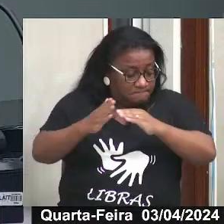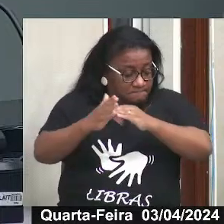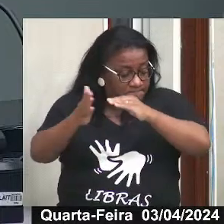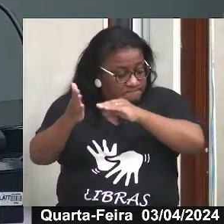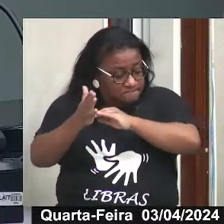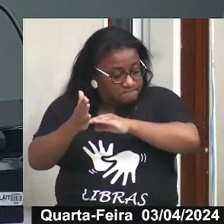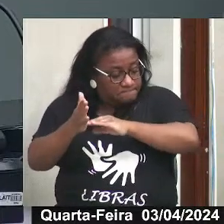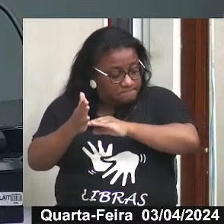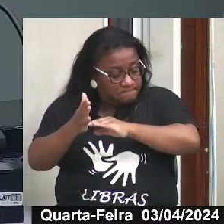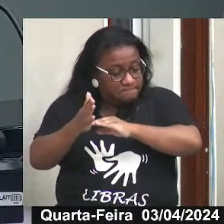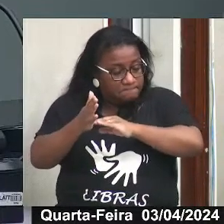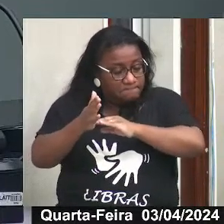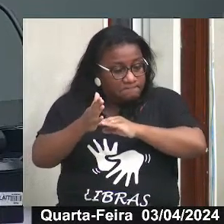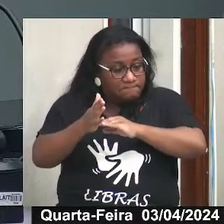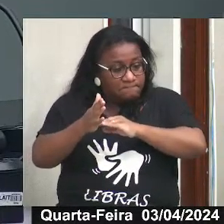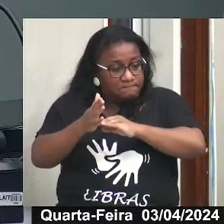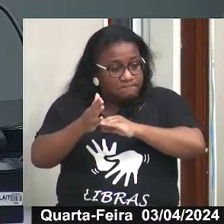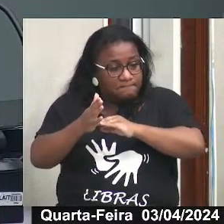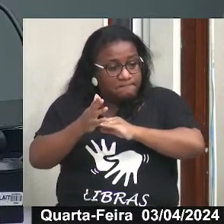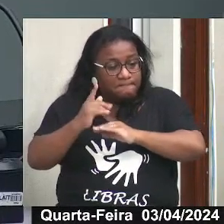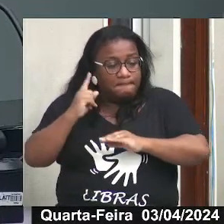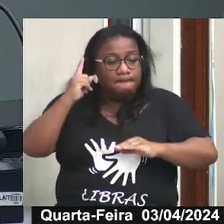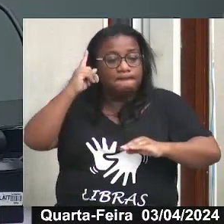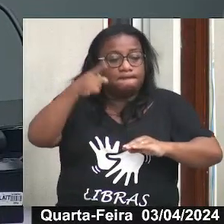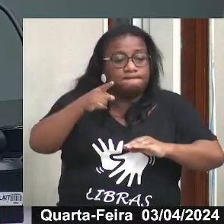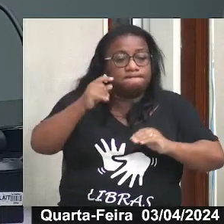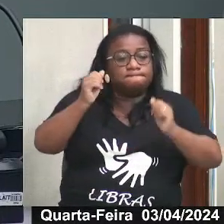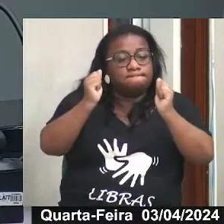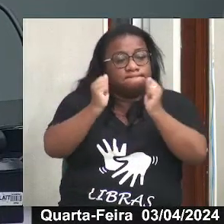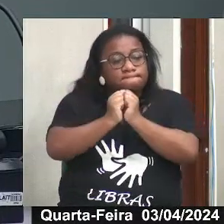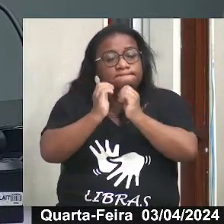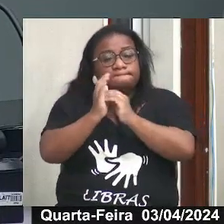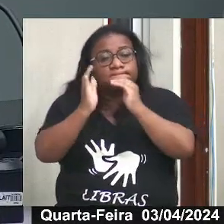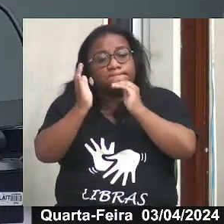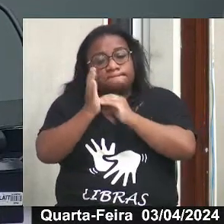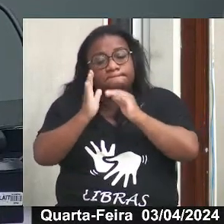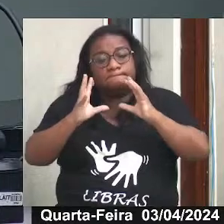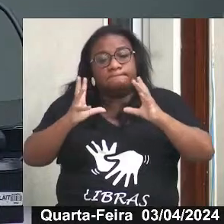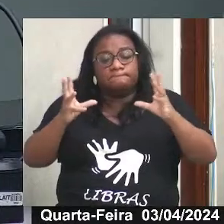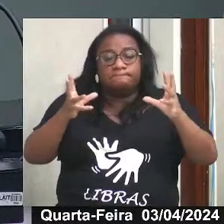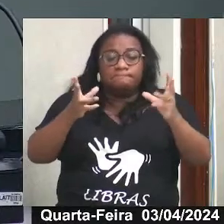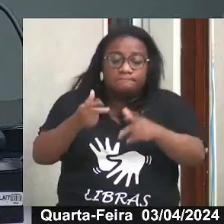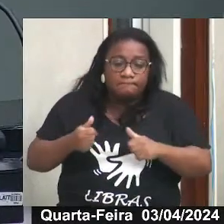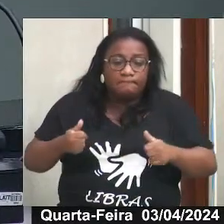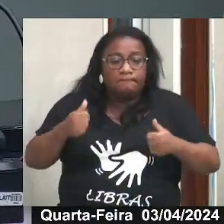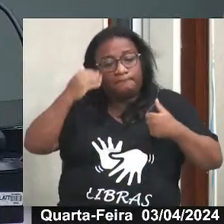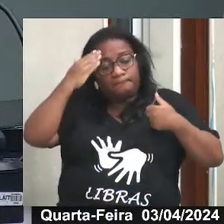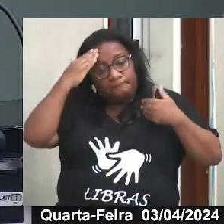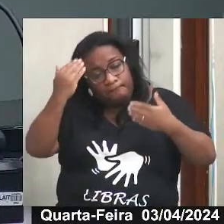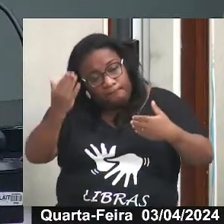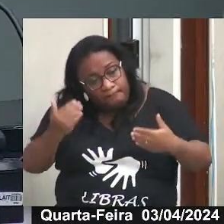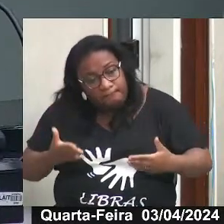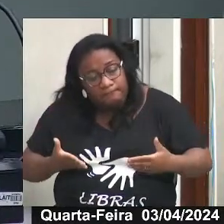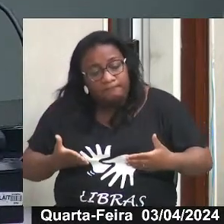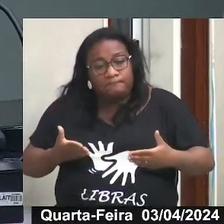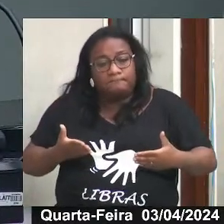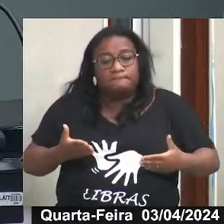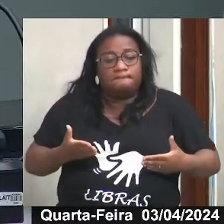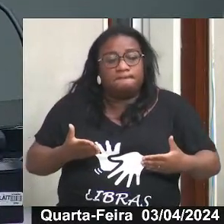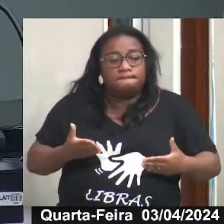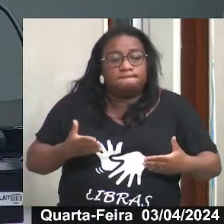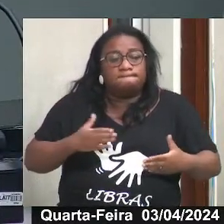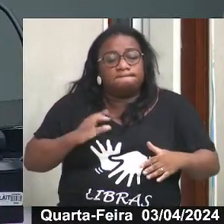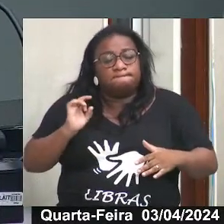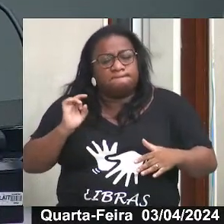a todas as pessoas que fizeram parte do mandato coletivo comigo, agradeci todos, eu procurei honrar todos,